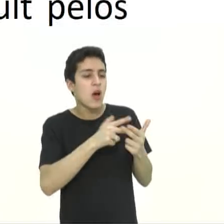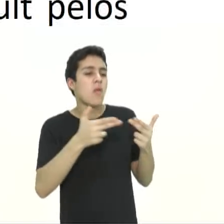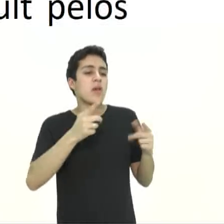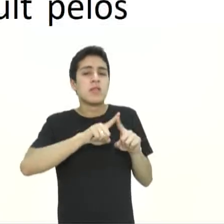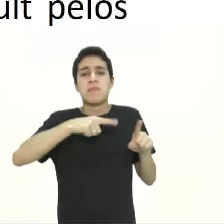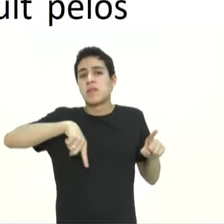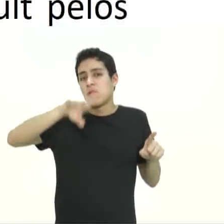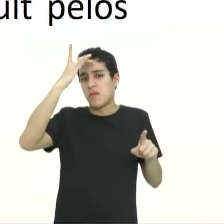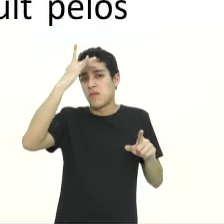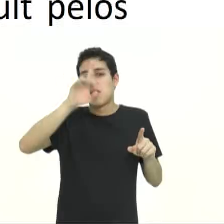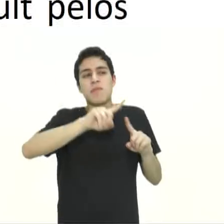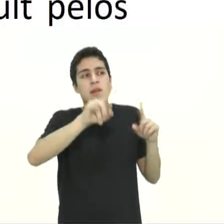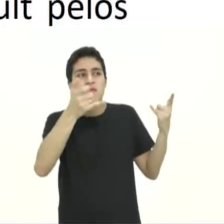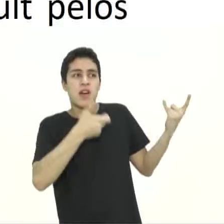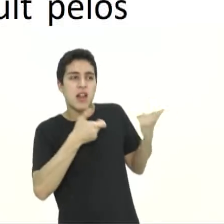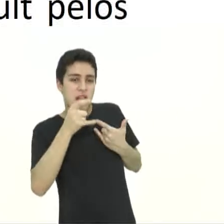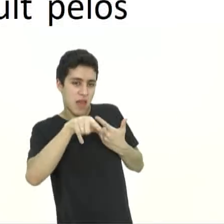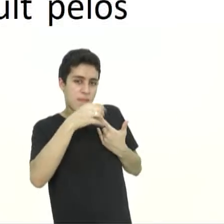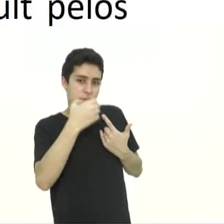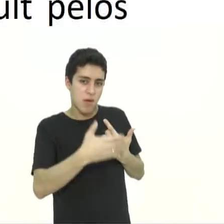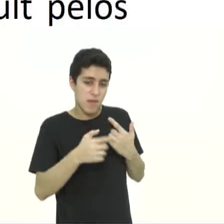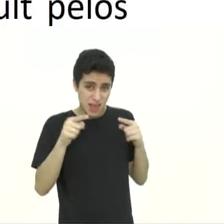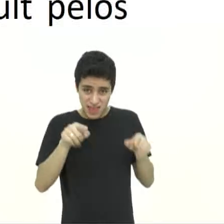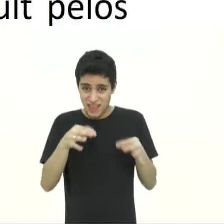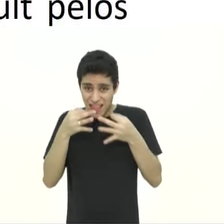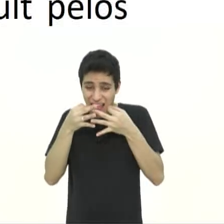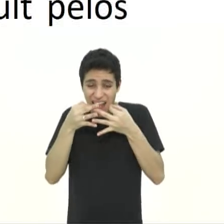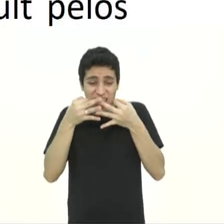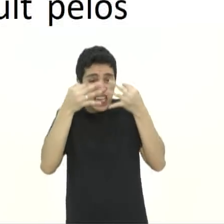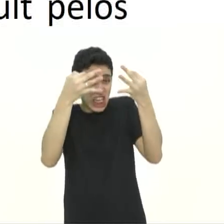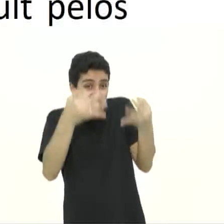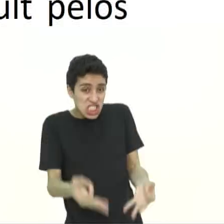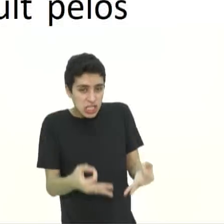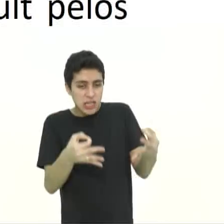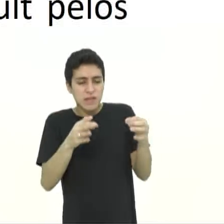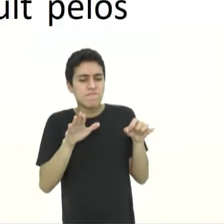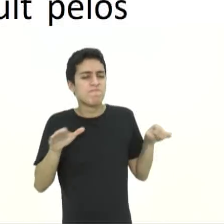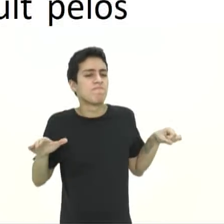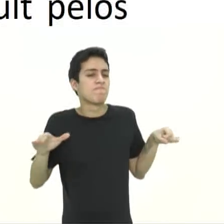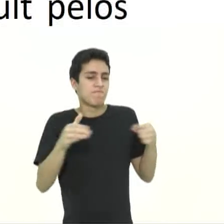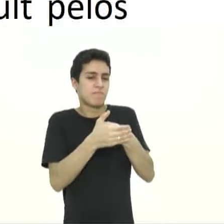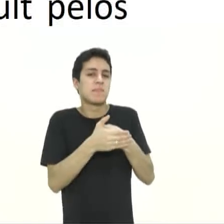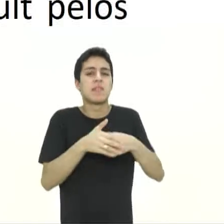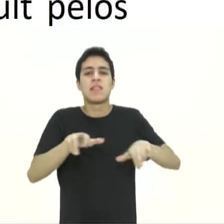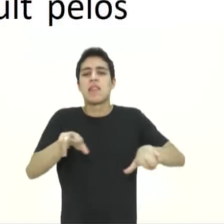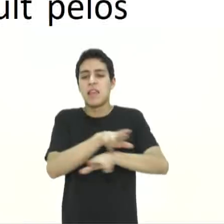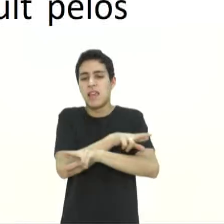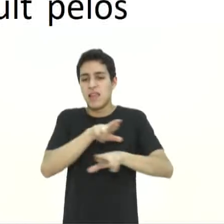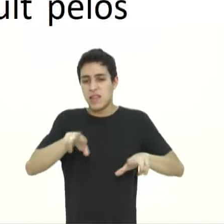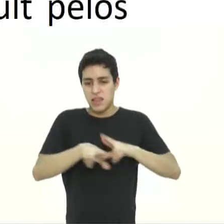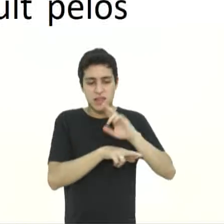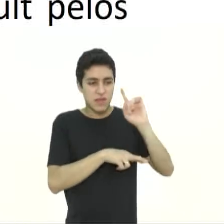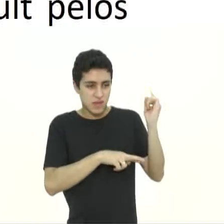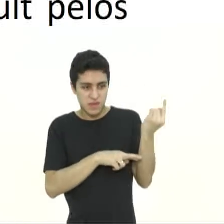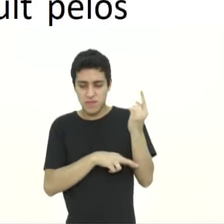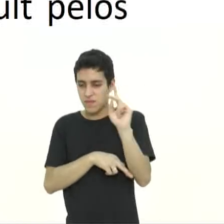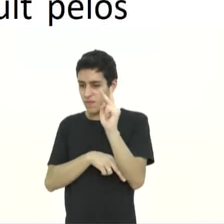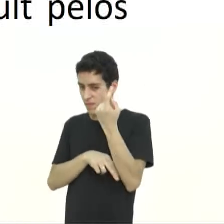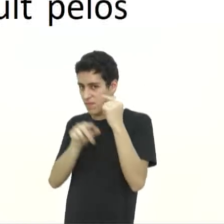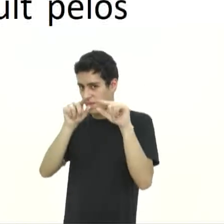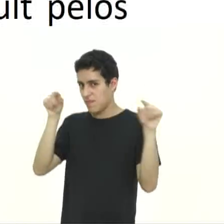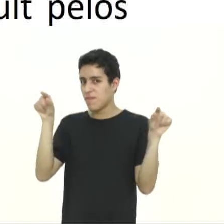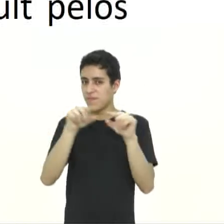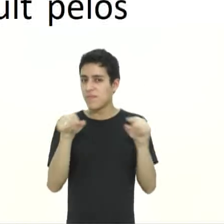nos disseram que eram boas. Essa crítica estava implícita na relação entre as partes 1 e 2. Vamos